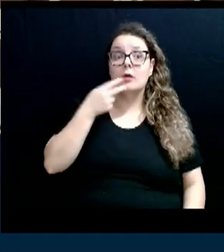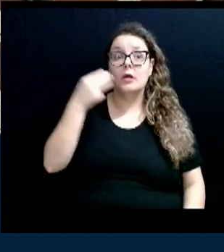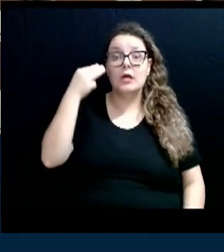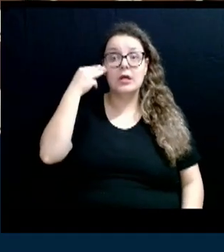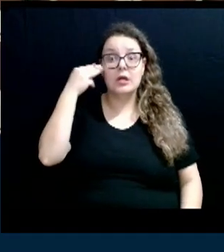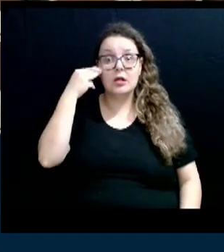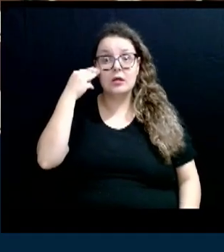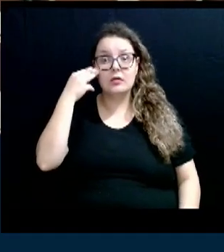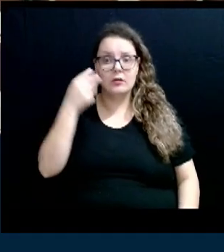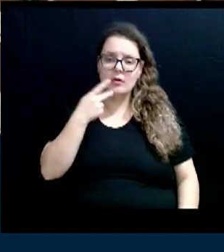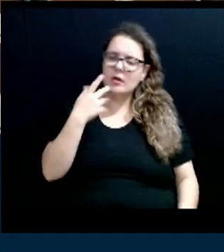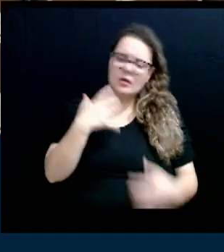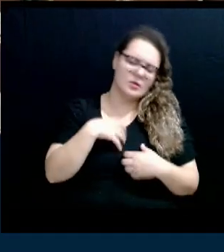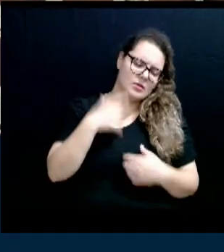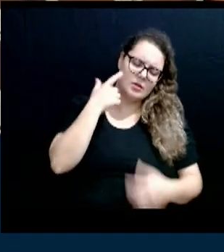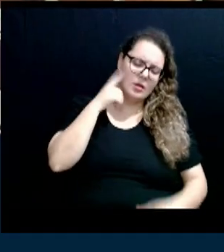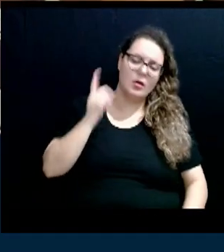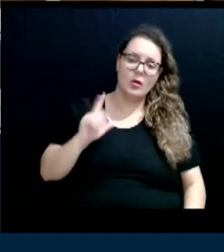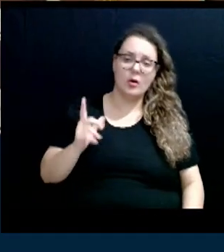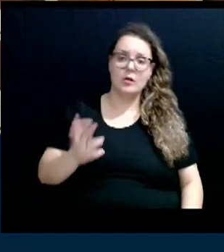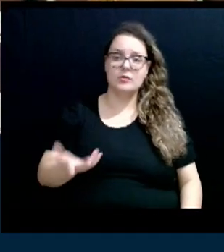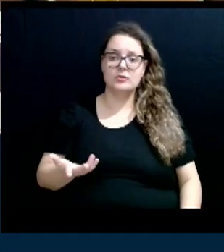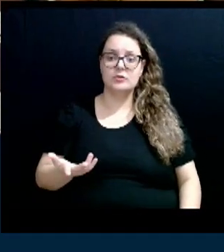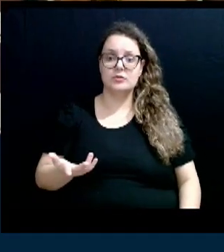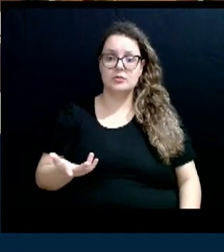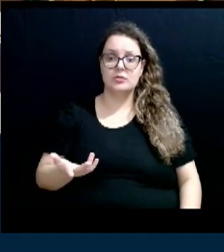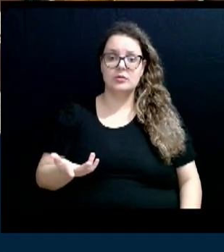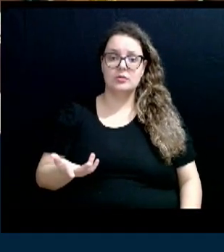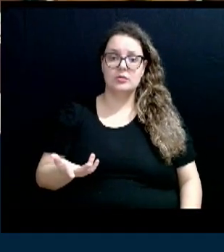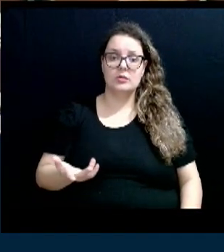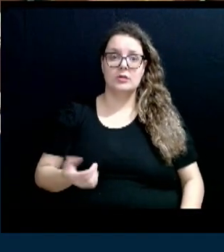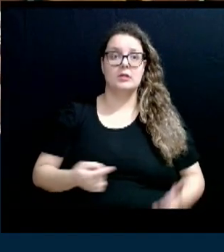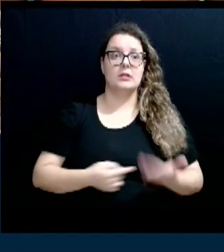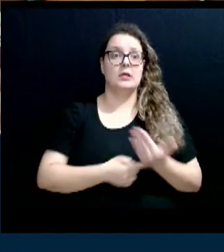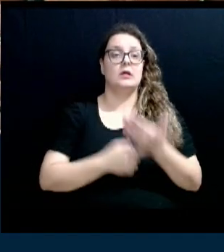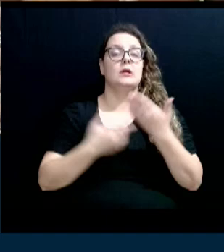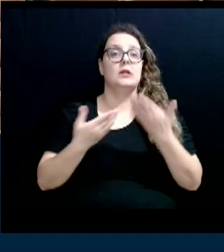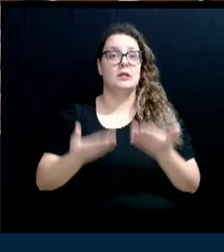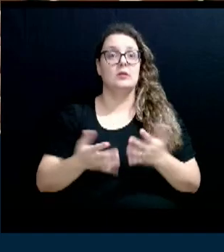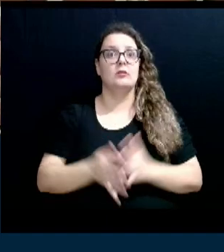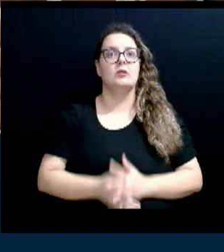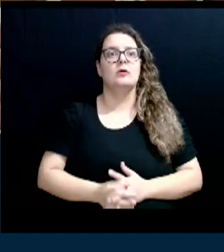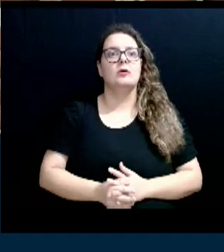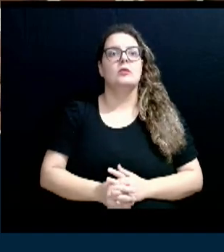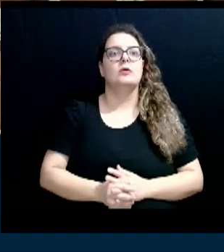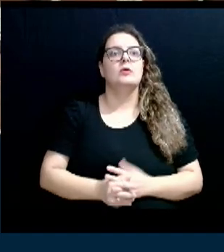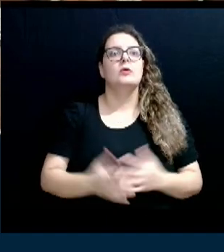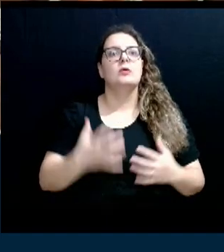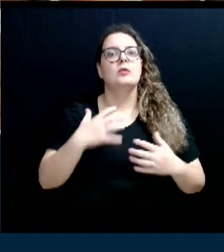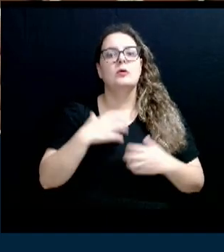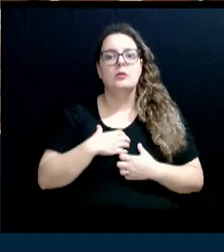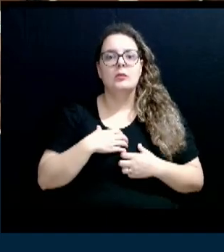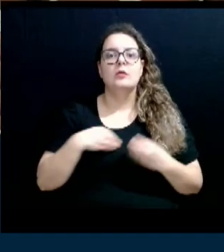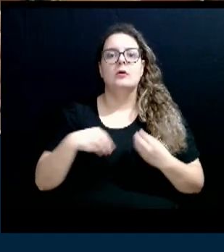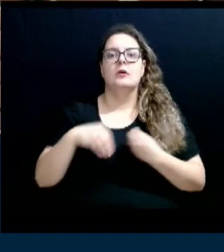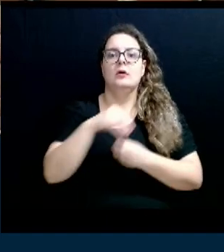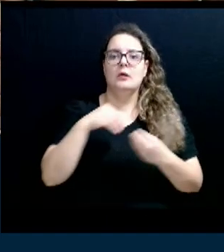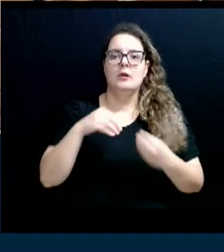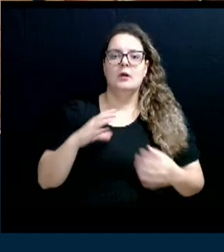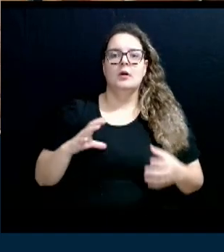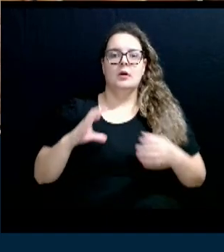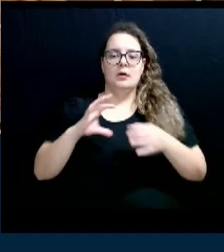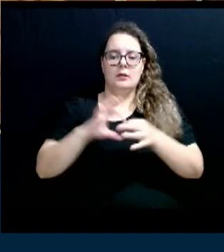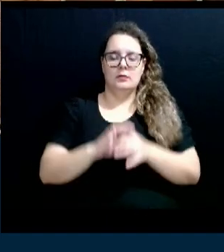sentimento, claro, e nesse ponto que a tecnologia e o afeto eles se cruzam, né? Não basta a gente guardar fatos, a